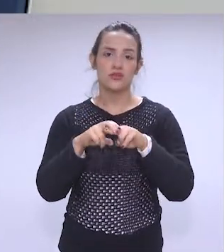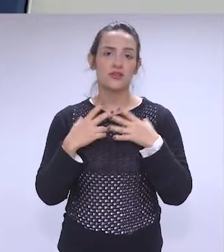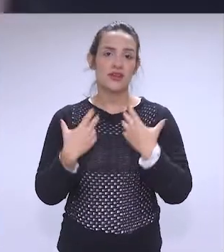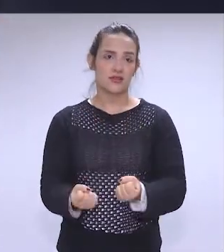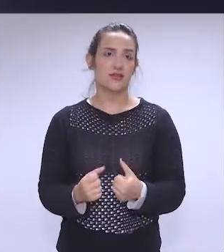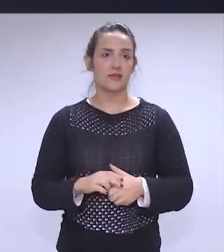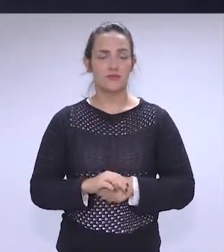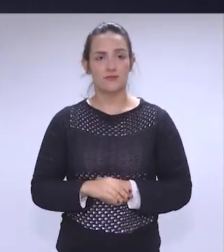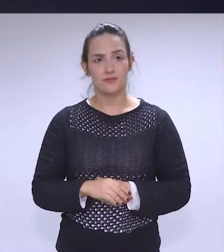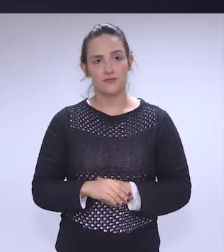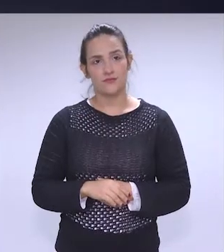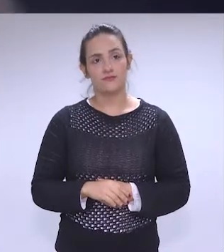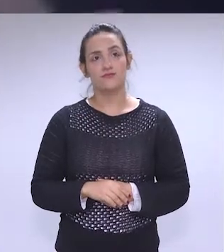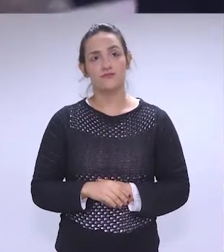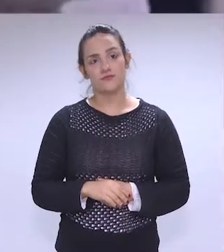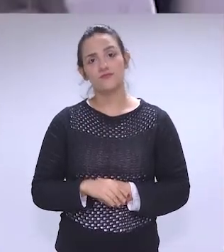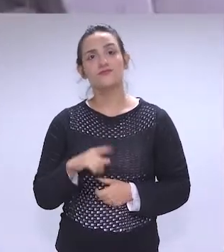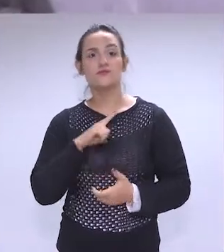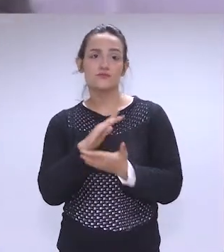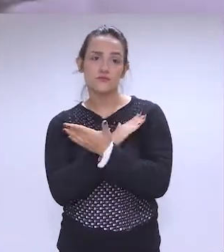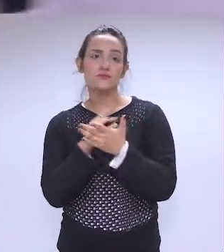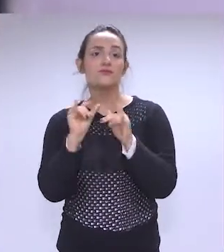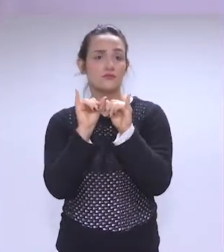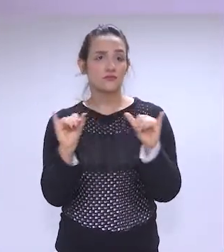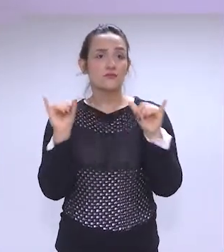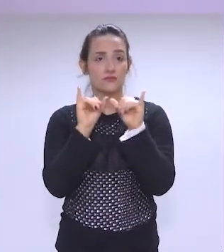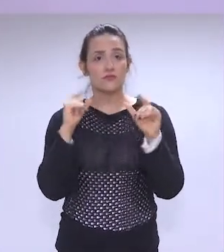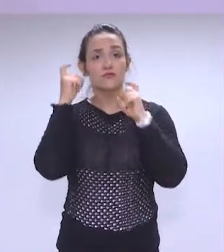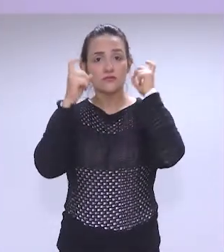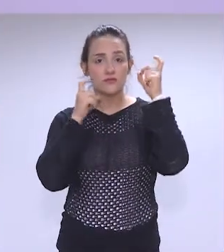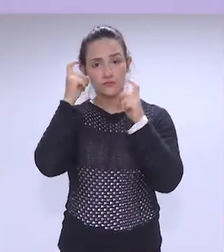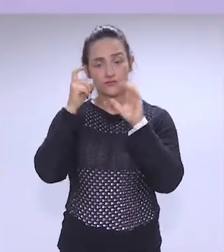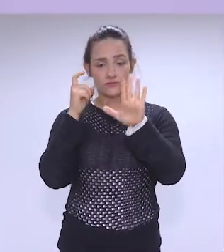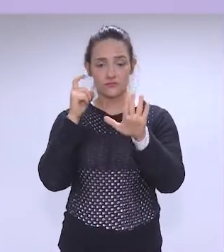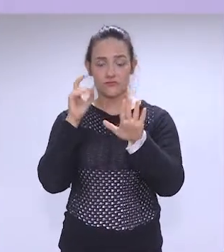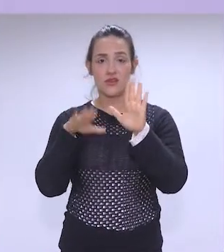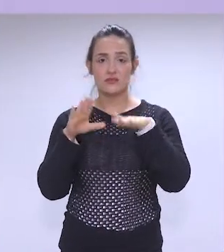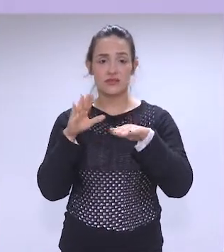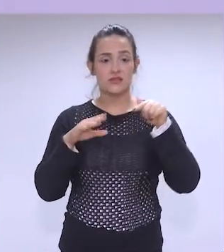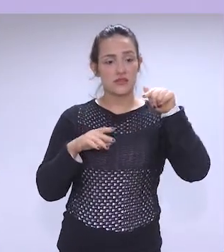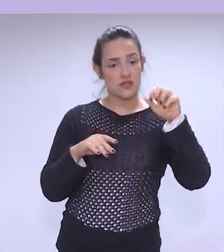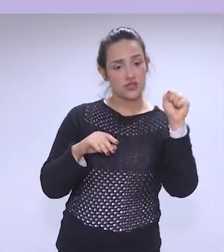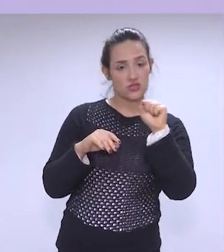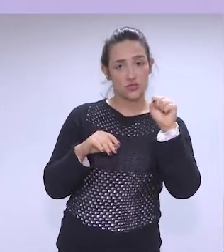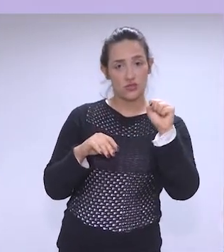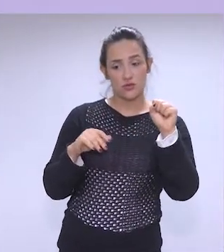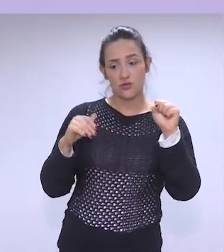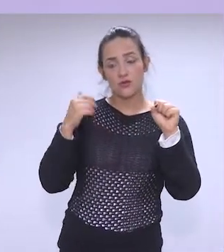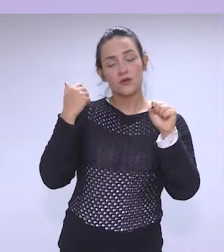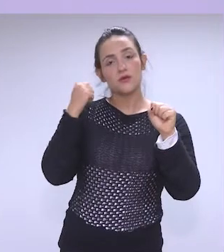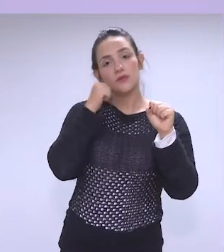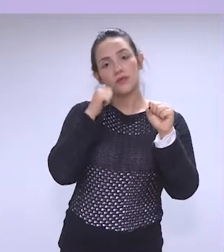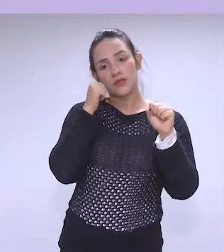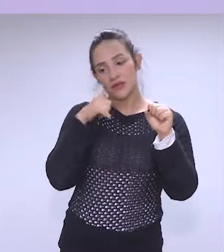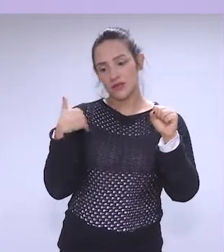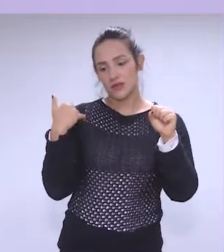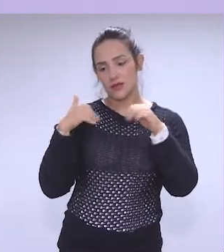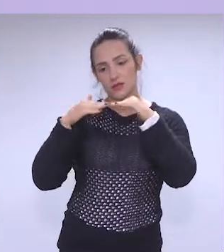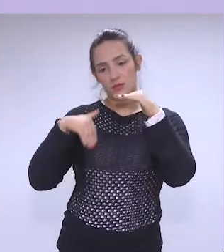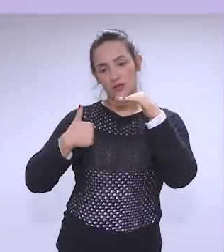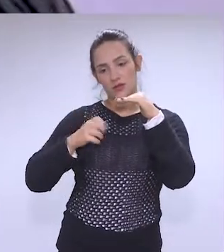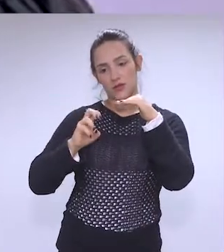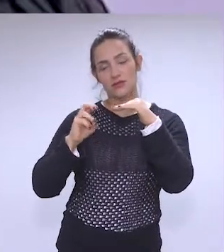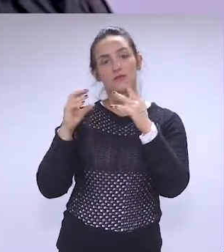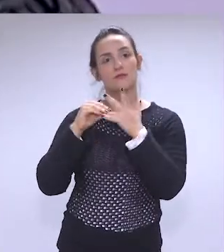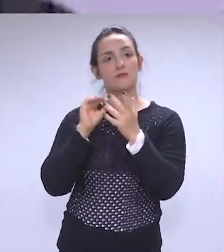opção. E mais dados que preocupam. A cada 7 segundos, uma garota com menos de 15 anos se casa